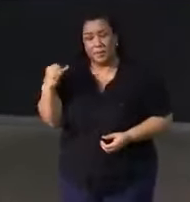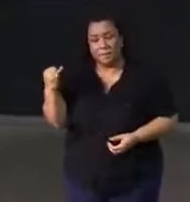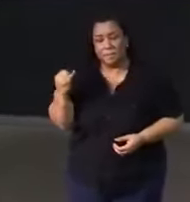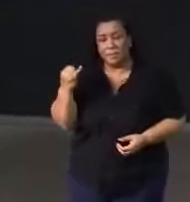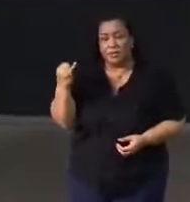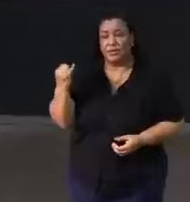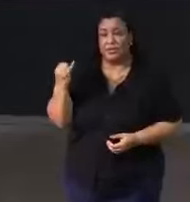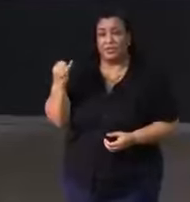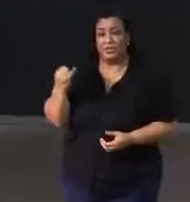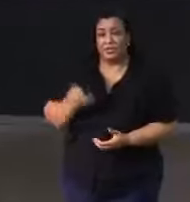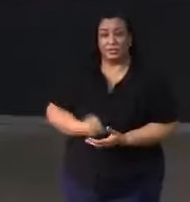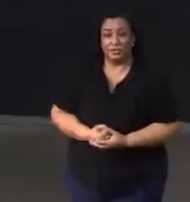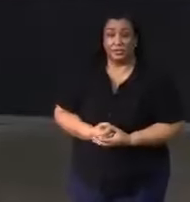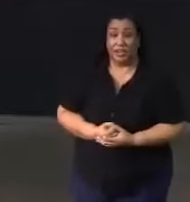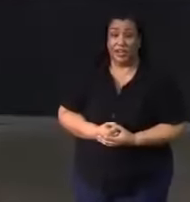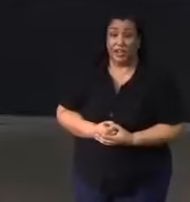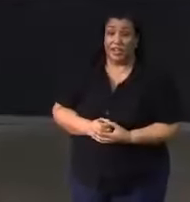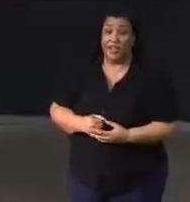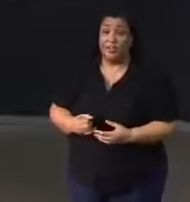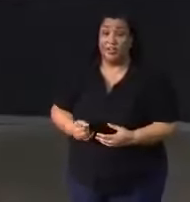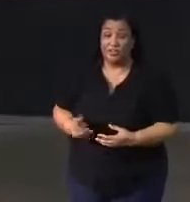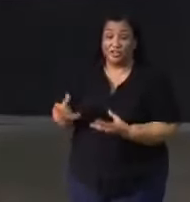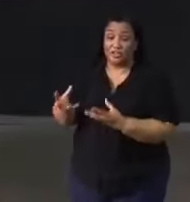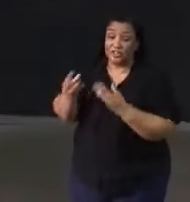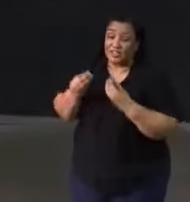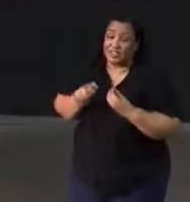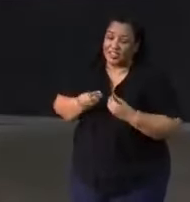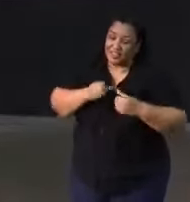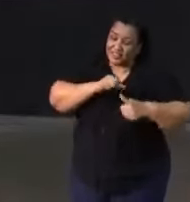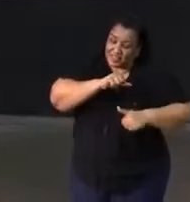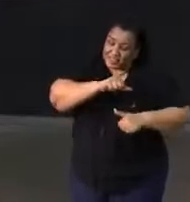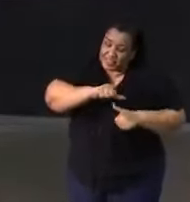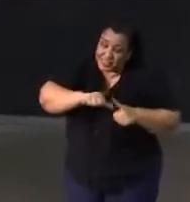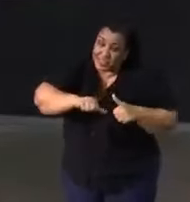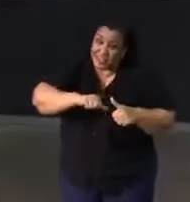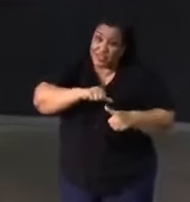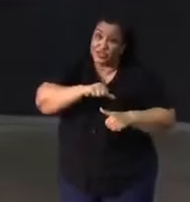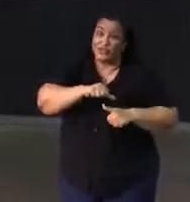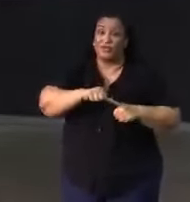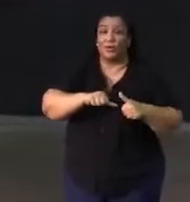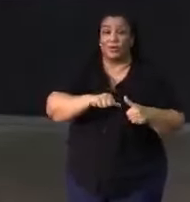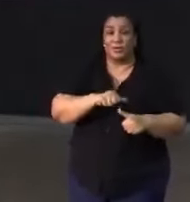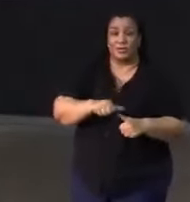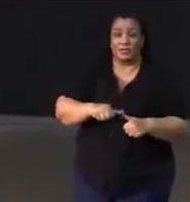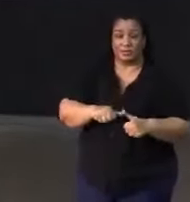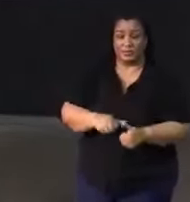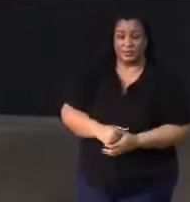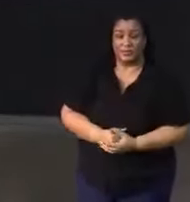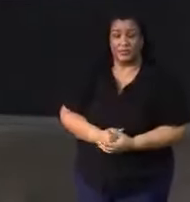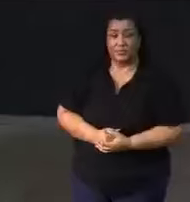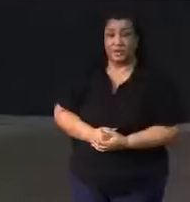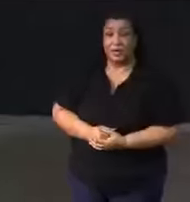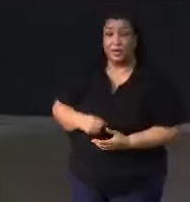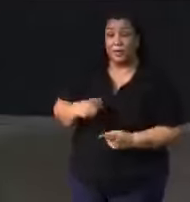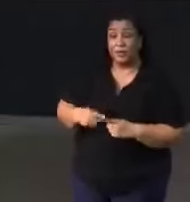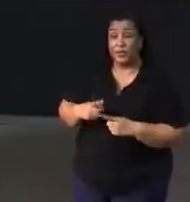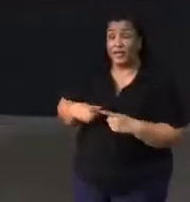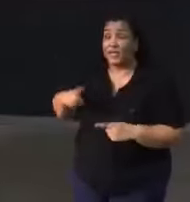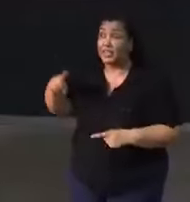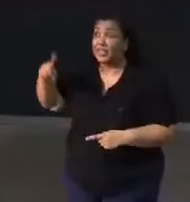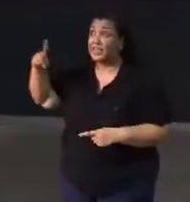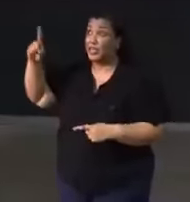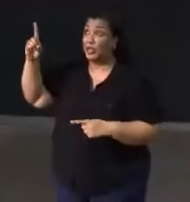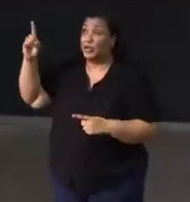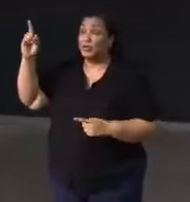sem produzir, sem cumprir um propósito para o qual Ele mesmo, o Senhor, o Criador,